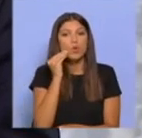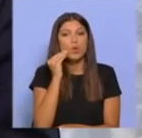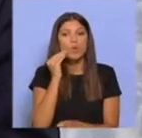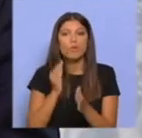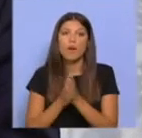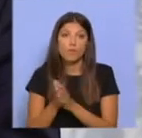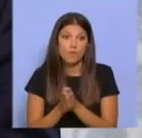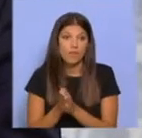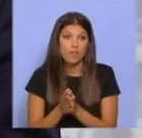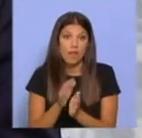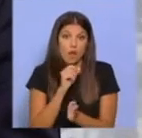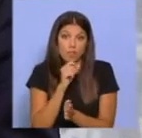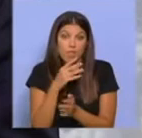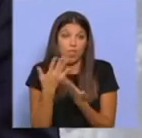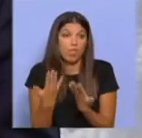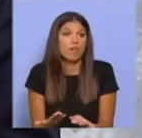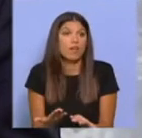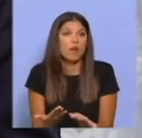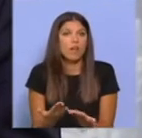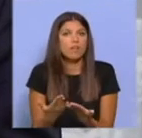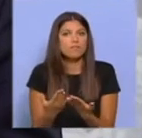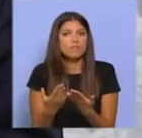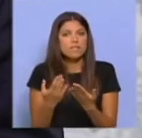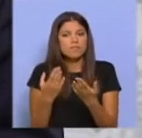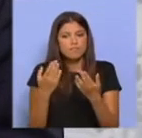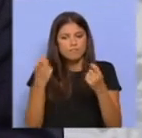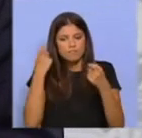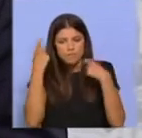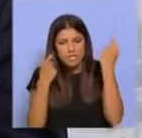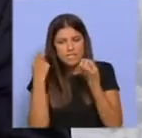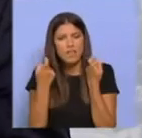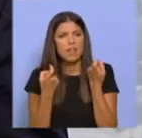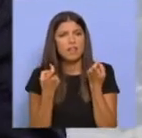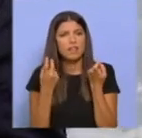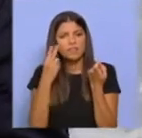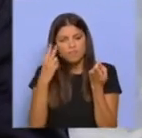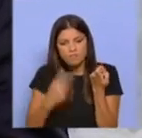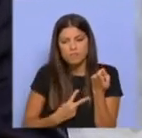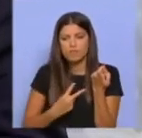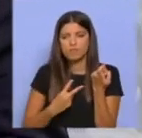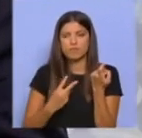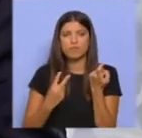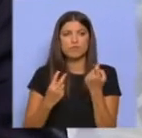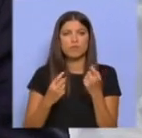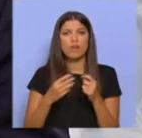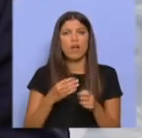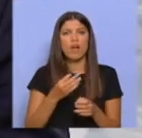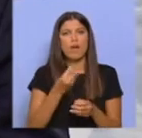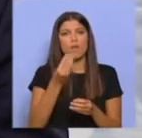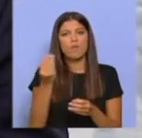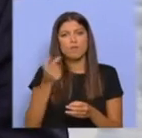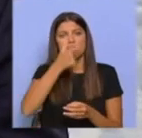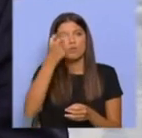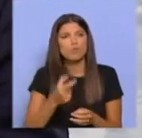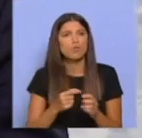esta oportunidade para nos repensarmos. Há muitos filósofos, pensadores,